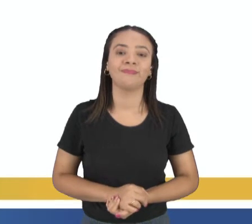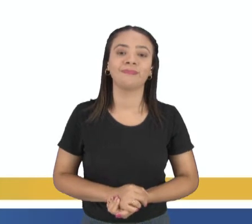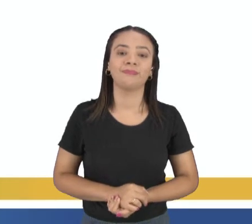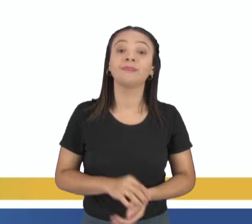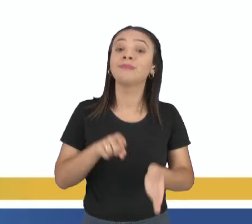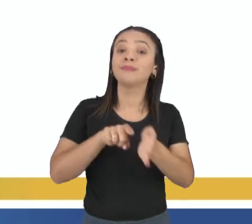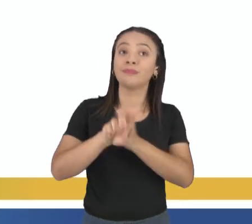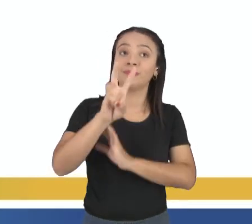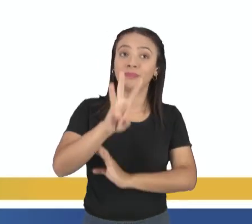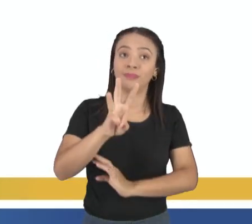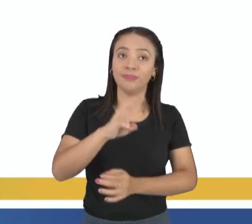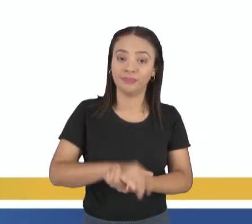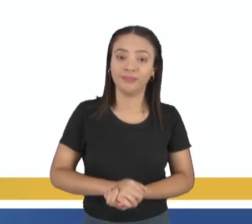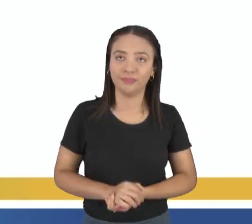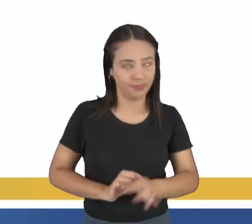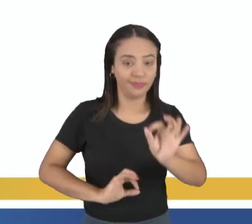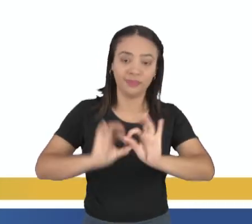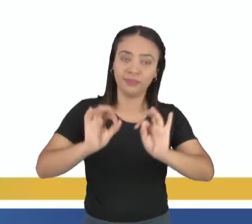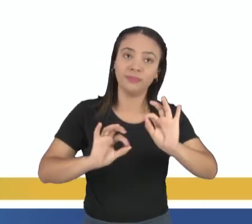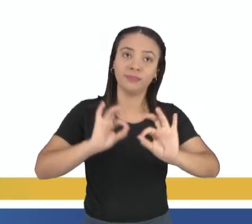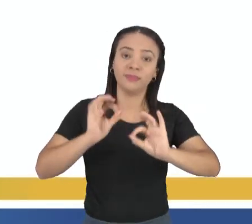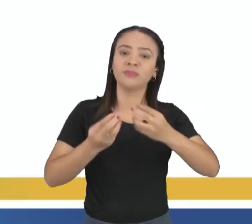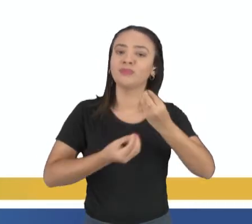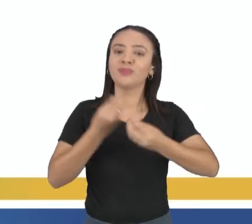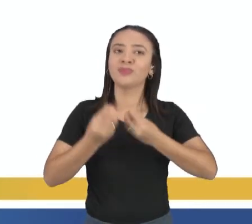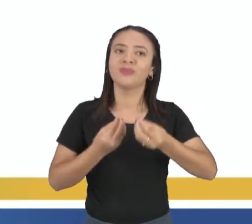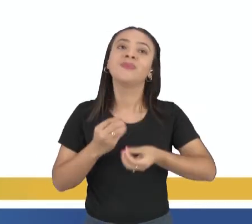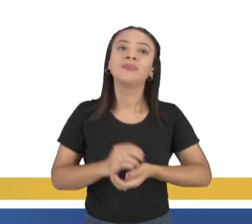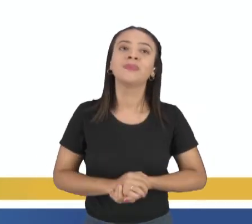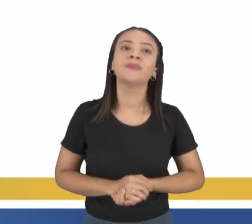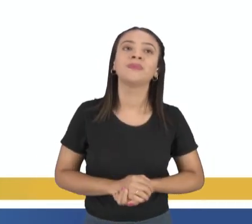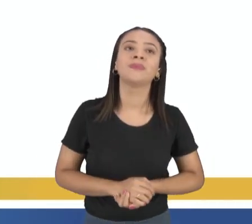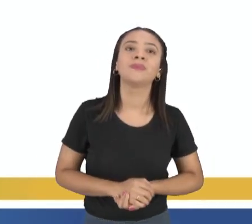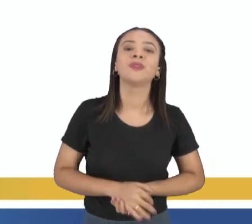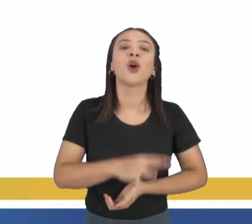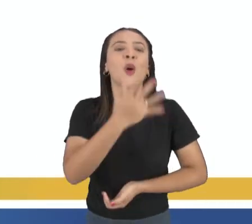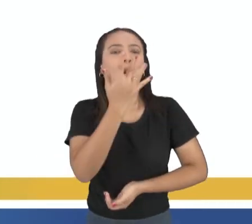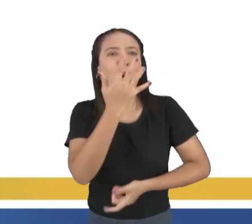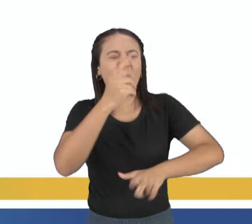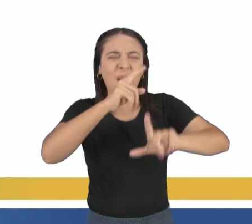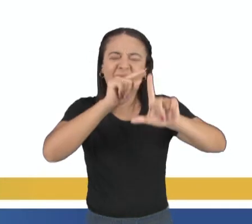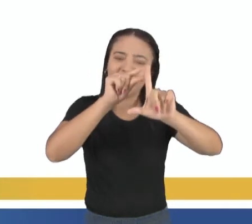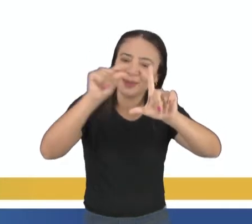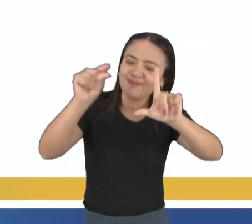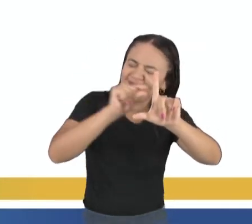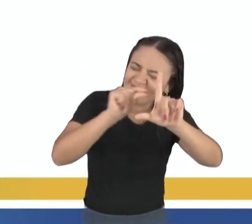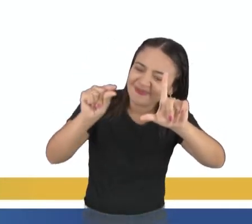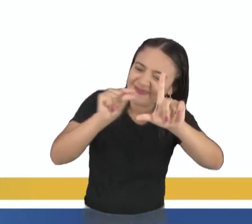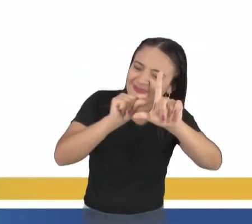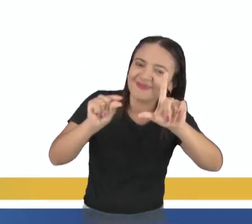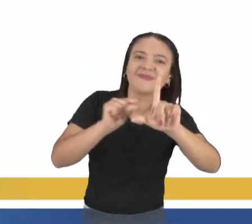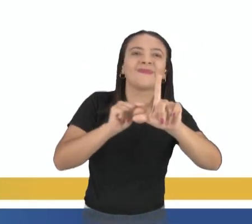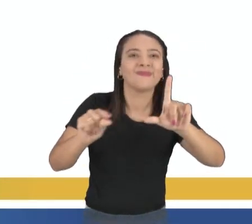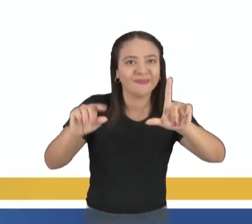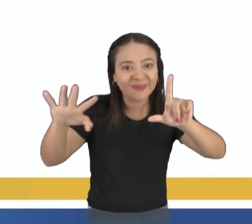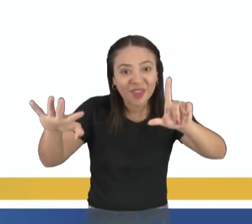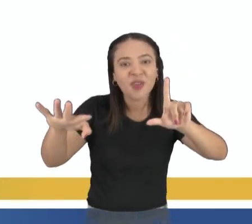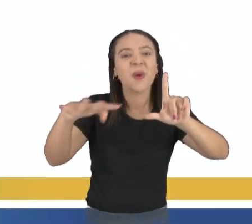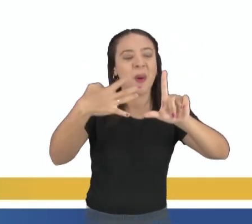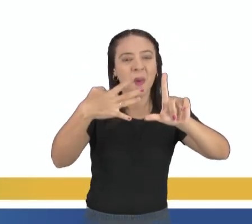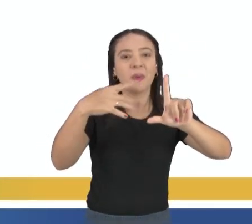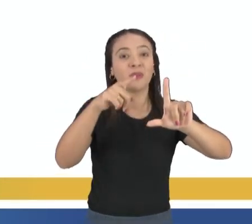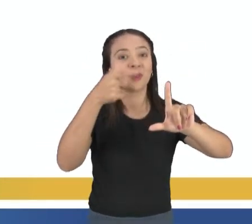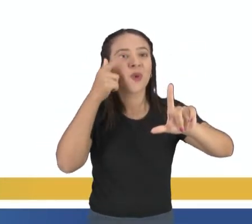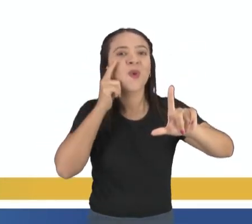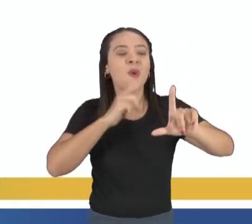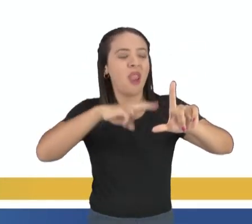exercício 3. Olha aí, ó, o gráfico, como é que ele poderia ficar. Um gráfico colorido, né, bonitinho ali, bem atrativo mesmo para